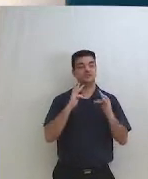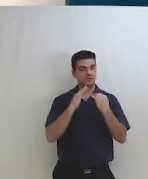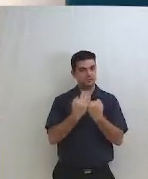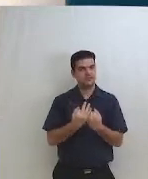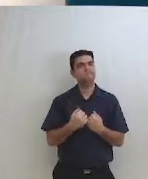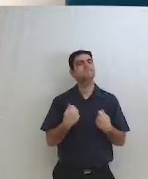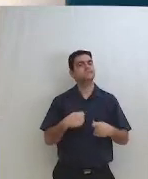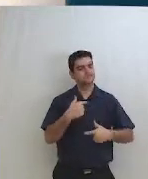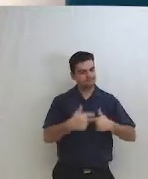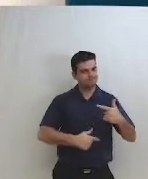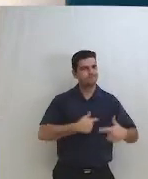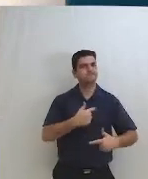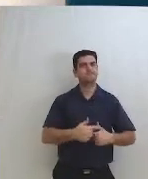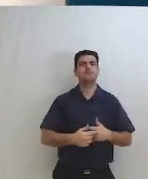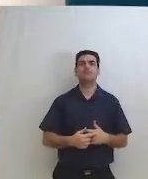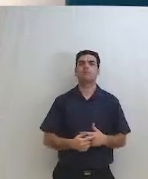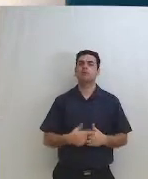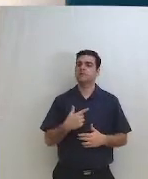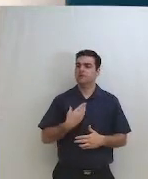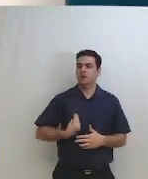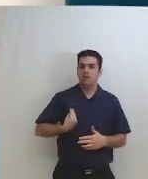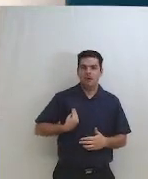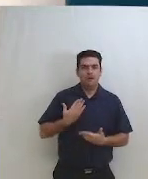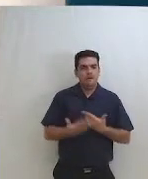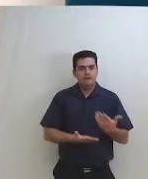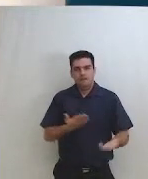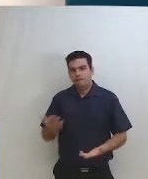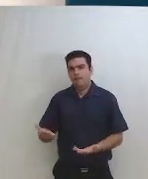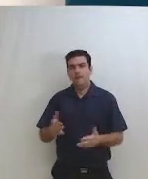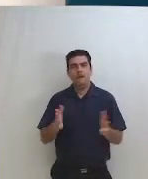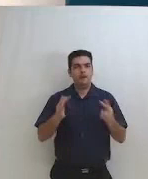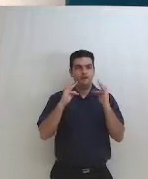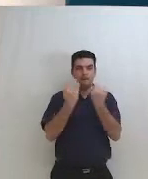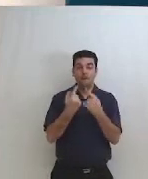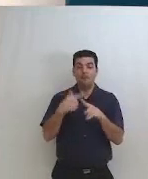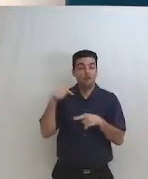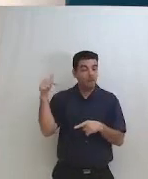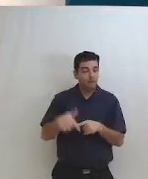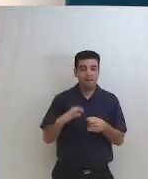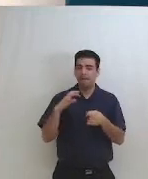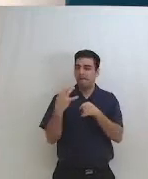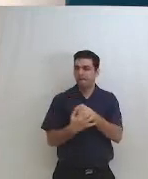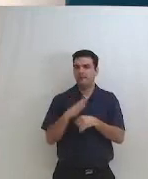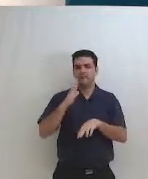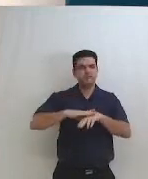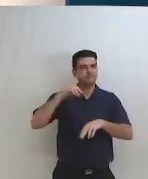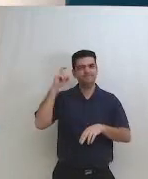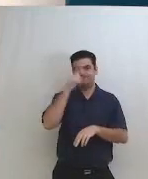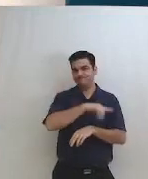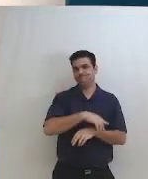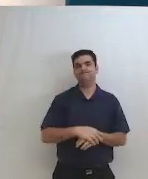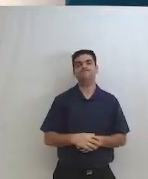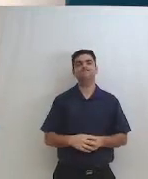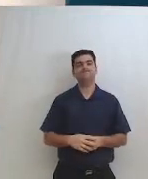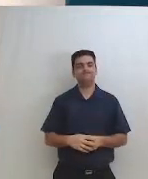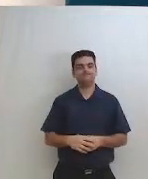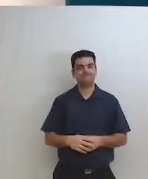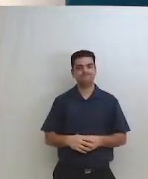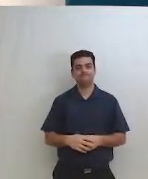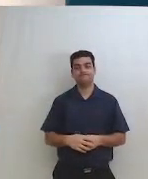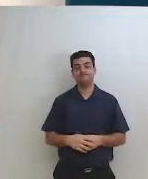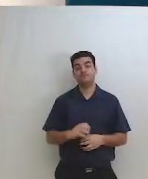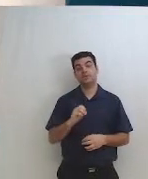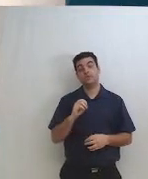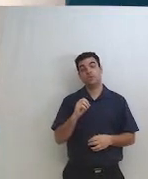para sustentar a sua família, principalmente nessa época de pandemia, que as dificuldades da vida são tantas, ou que a prisão seja